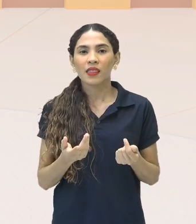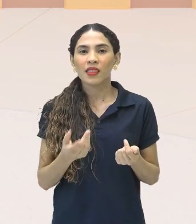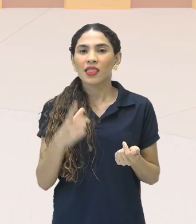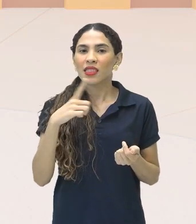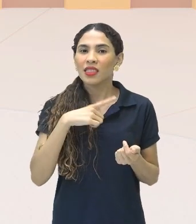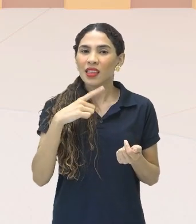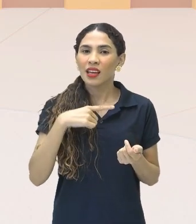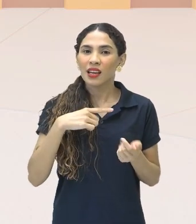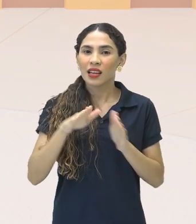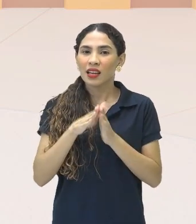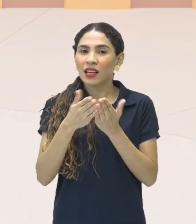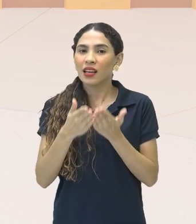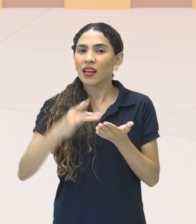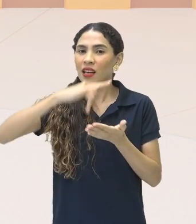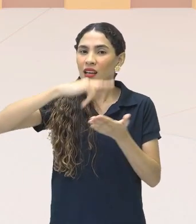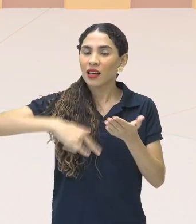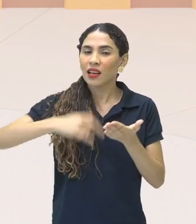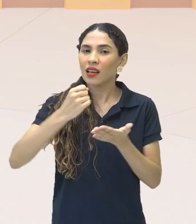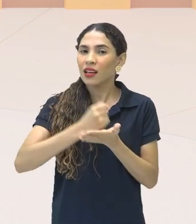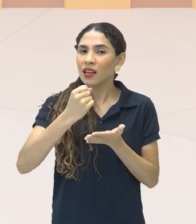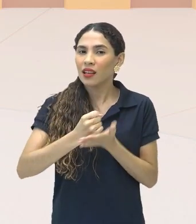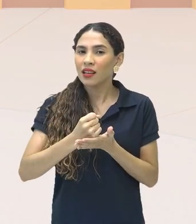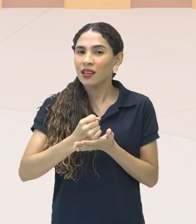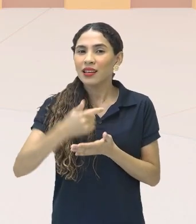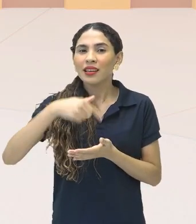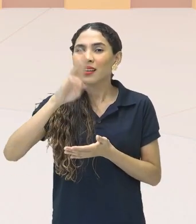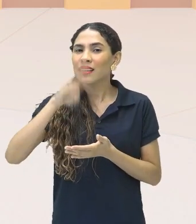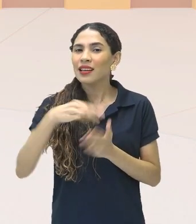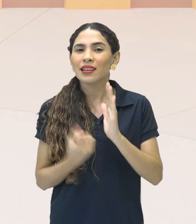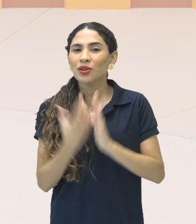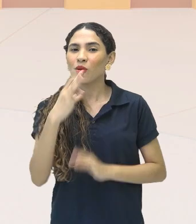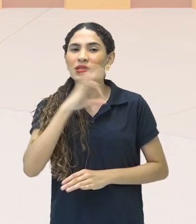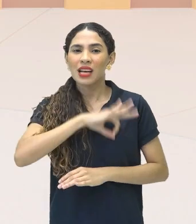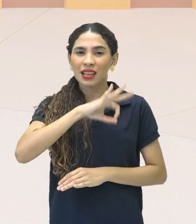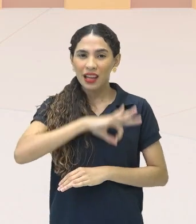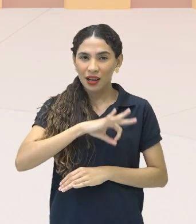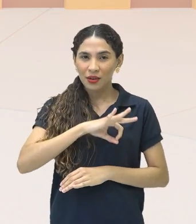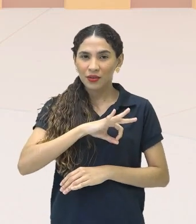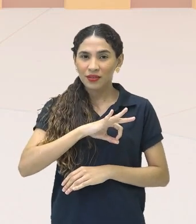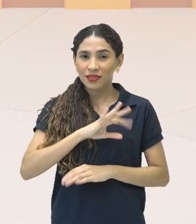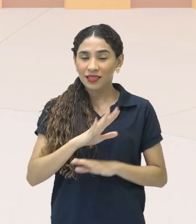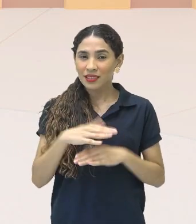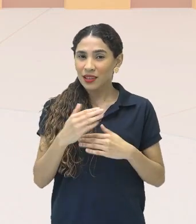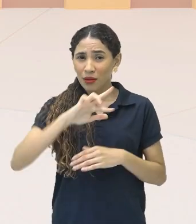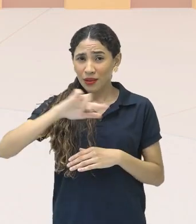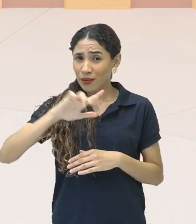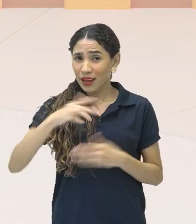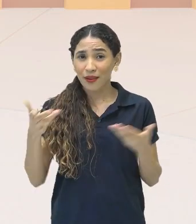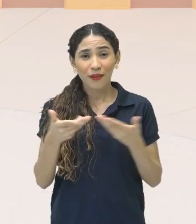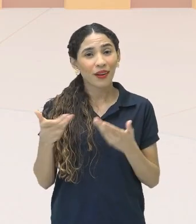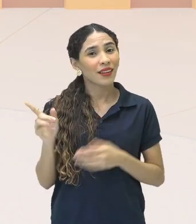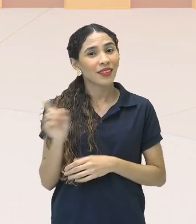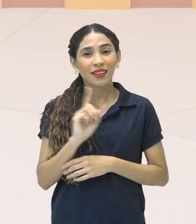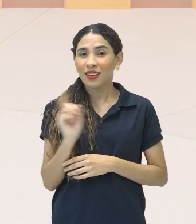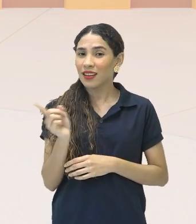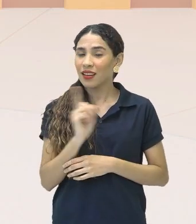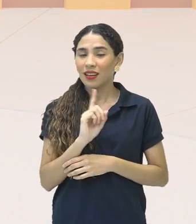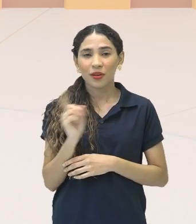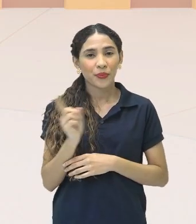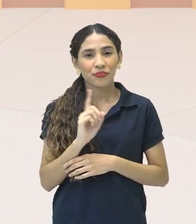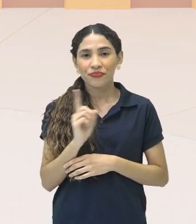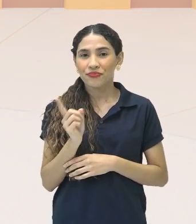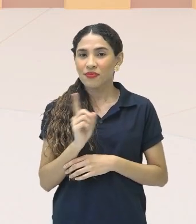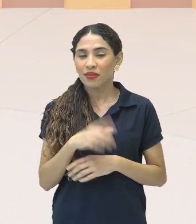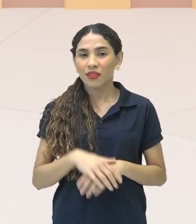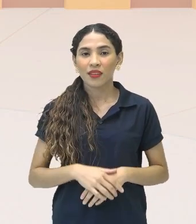têm a carteira de trabalho? Quem determinou o salário mínimo? Isso não é de agora não, pessoal. Né? Isso não é de